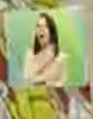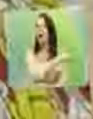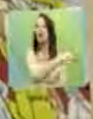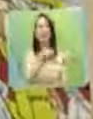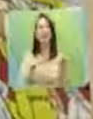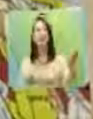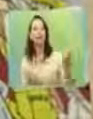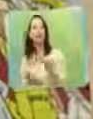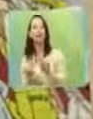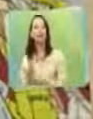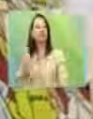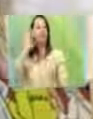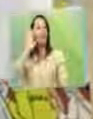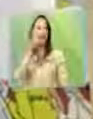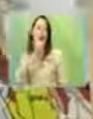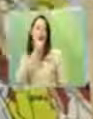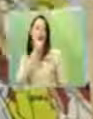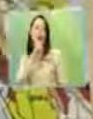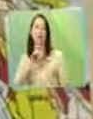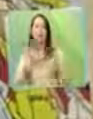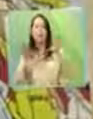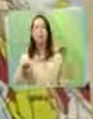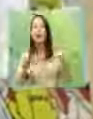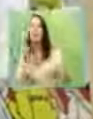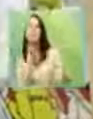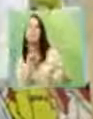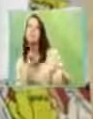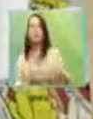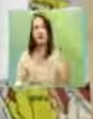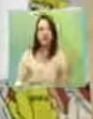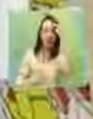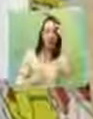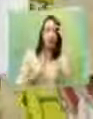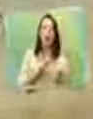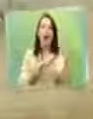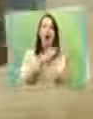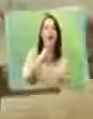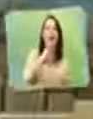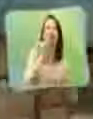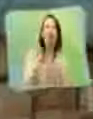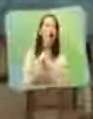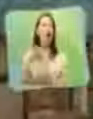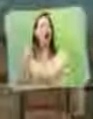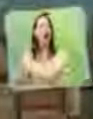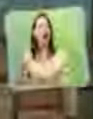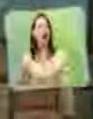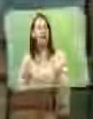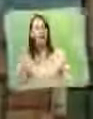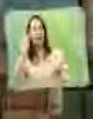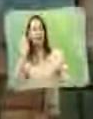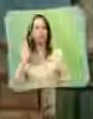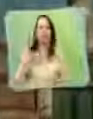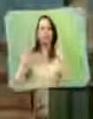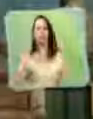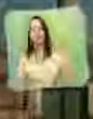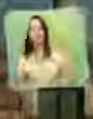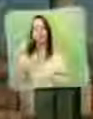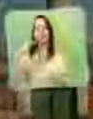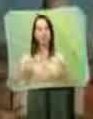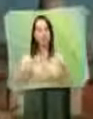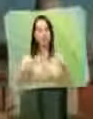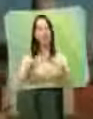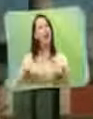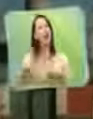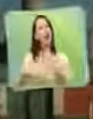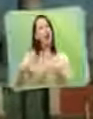excluindo os outros, como a política do café com leite entre São Paulo e Minas Gerais. Com o crescimento da urbanização e